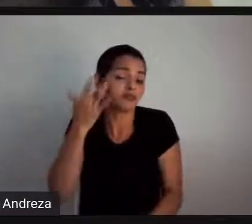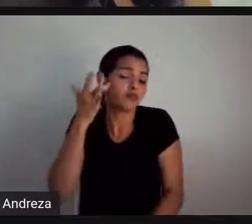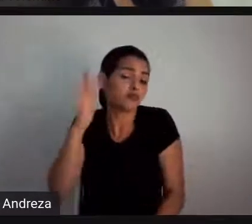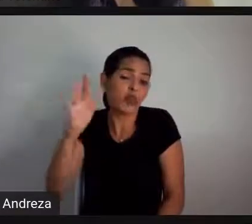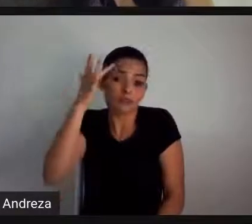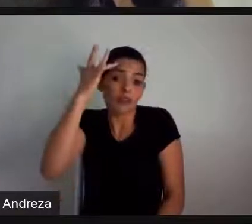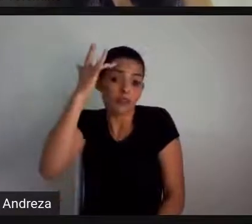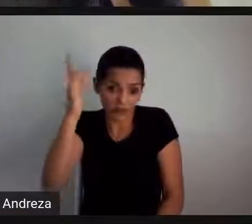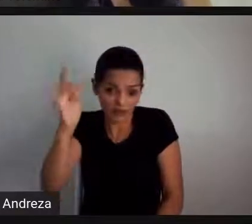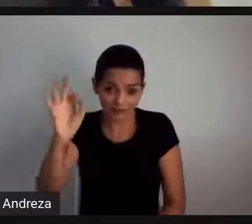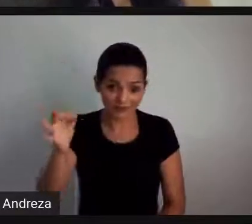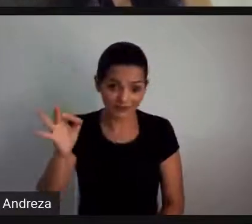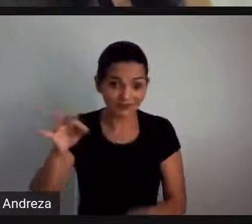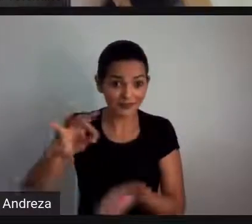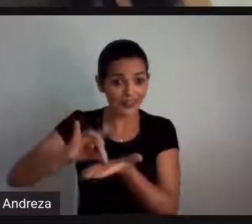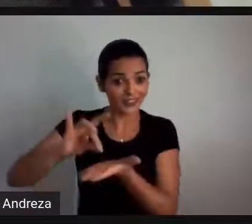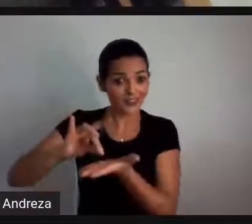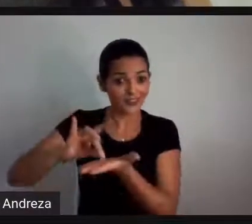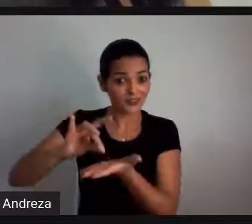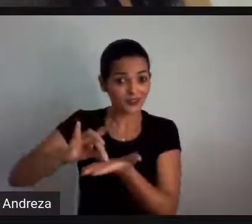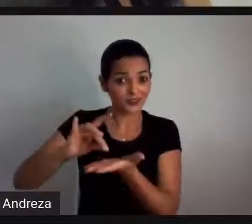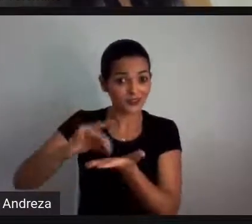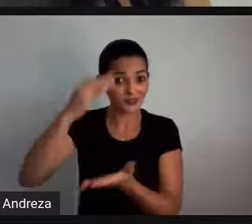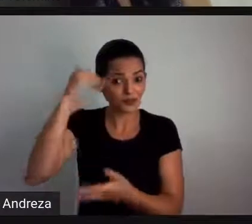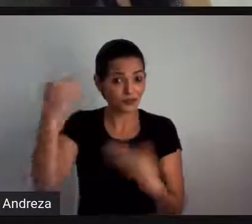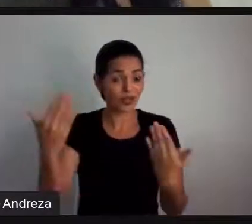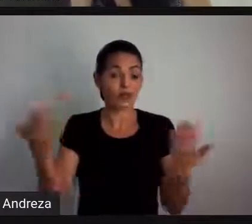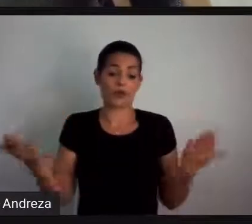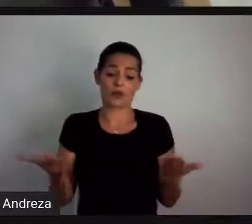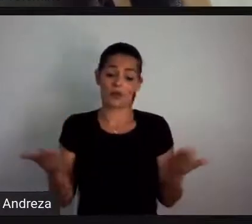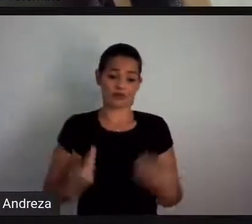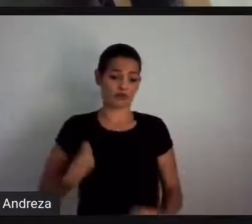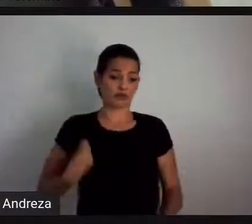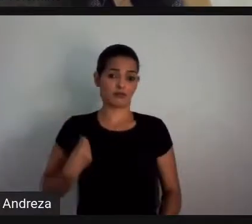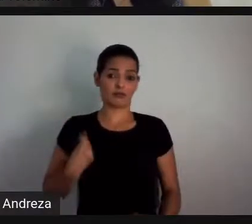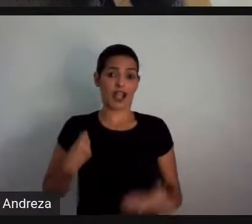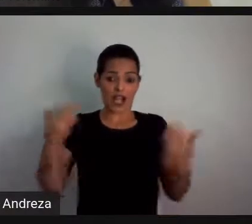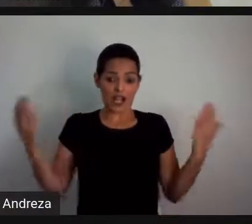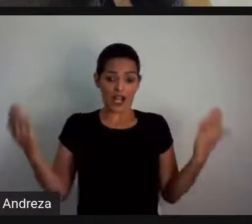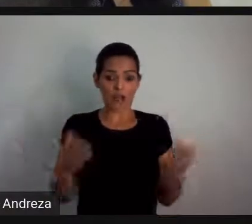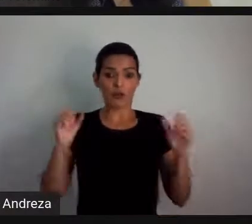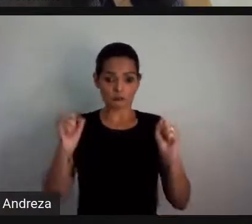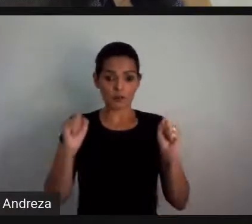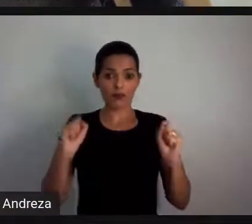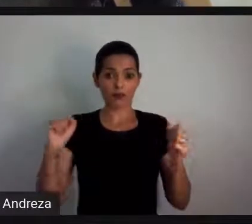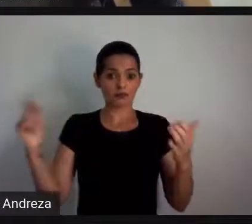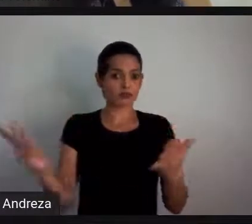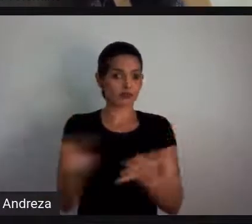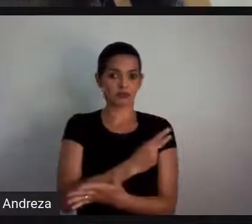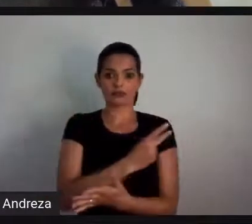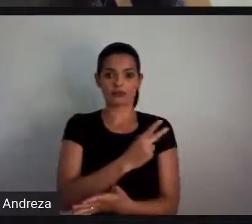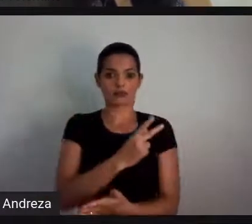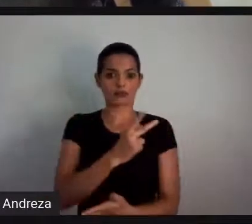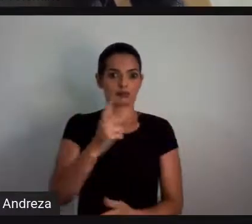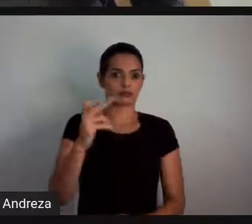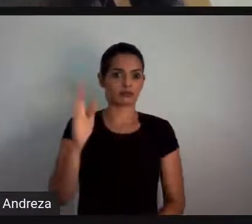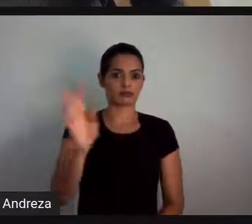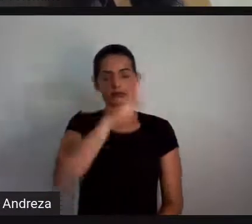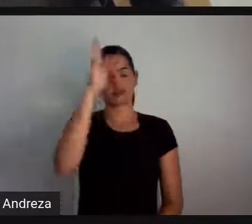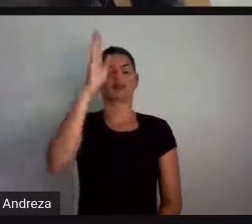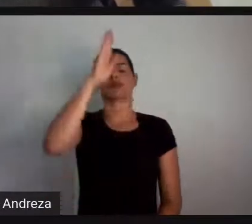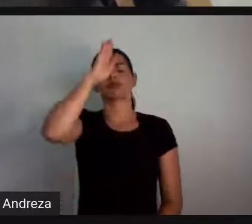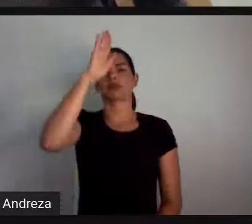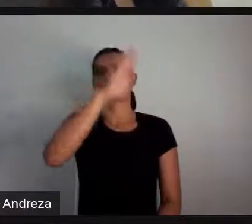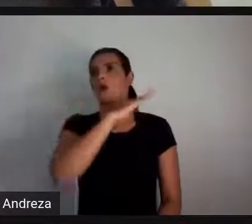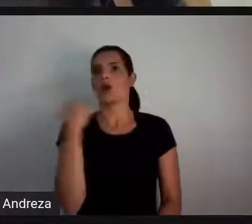uma verdade, a gente não sabe, eu estou aqui agora com vocês, mas até mesmo agora eu posso partir, ou daqui a pouco, ou amanhã, eu não